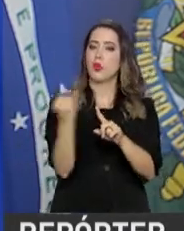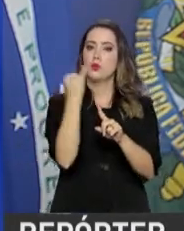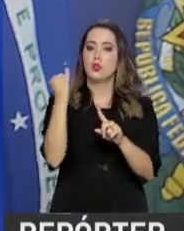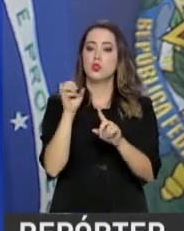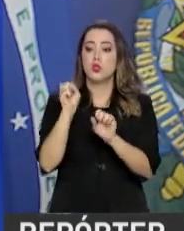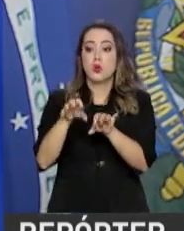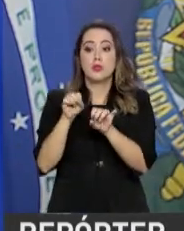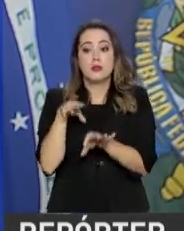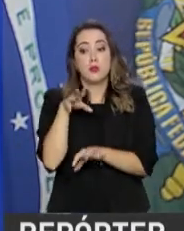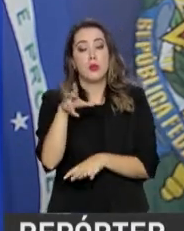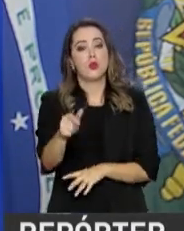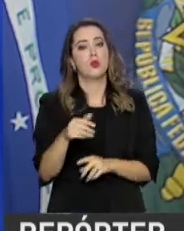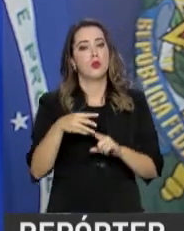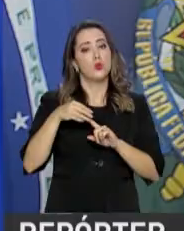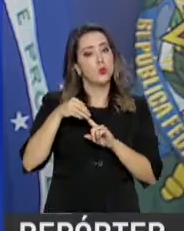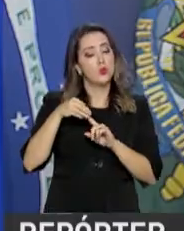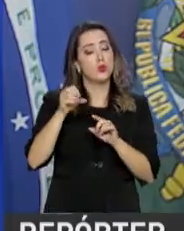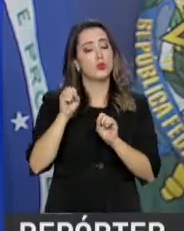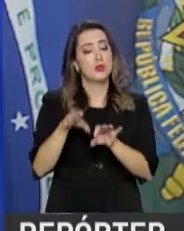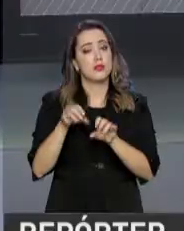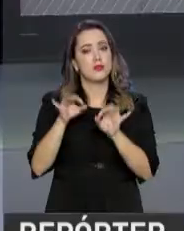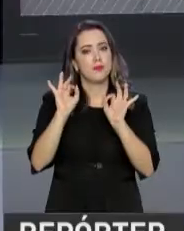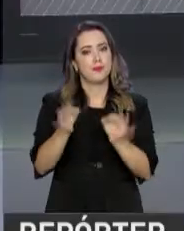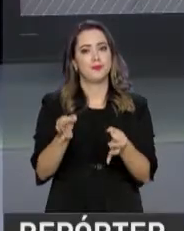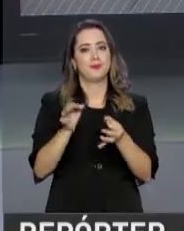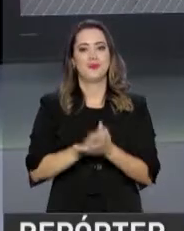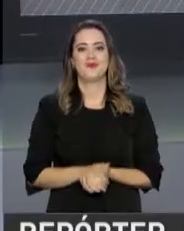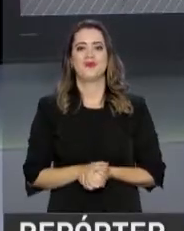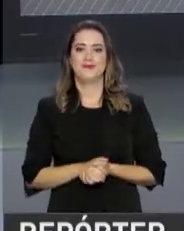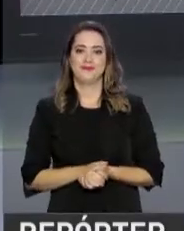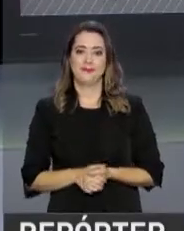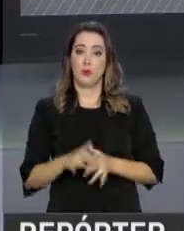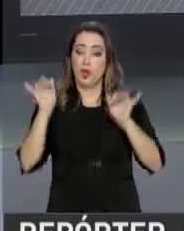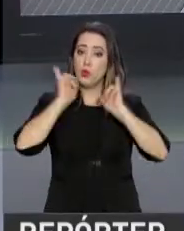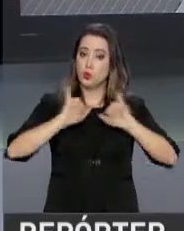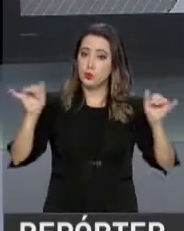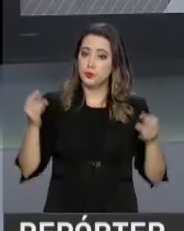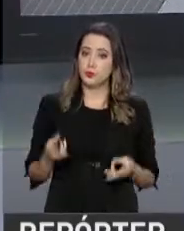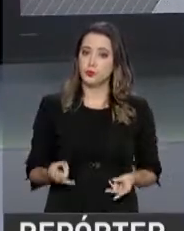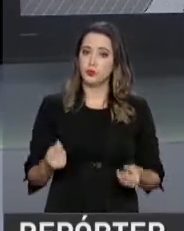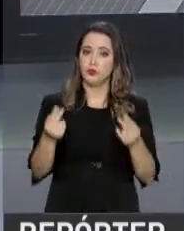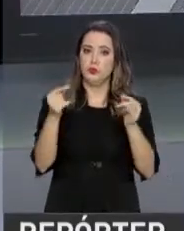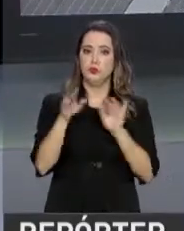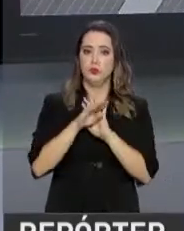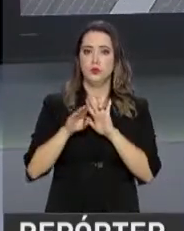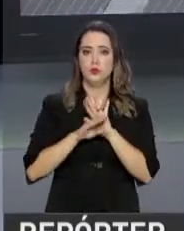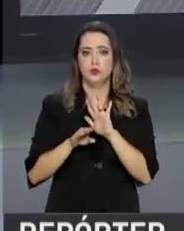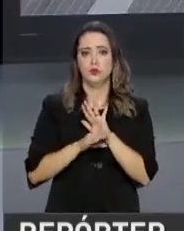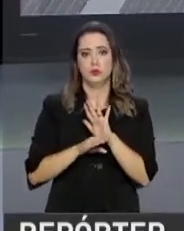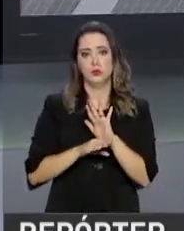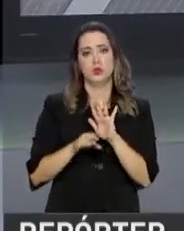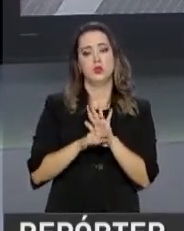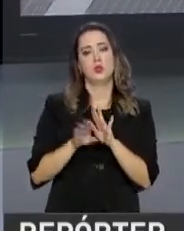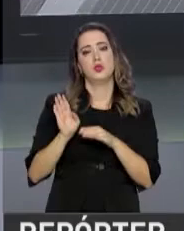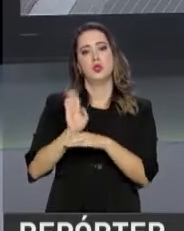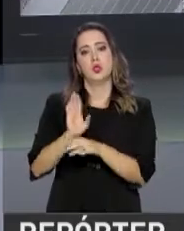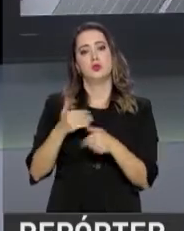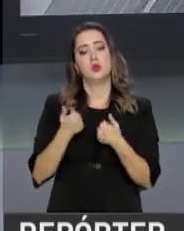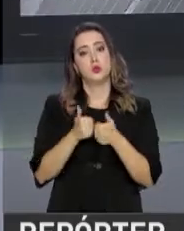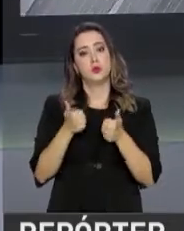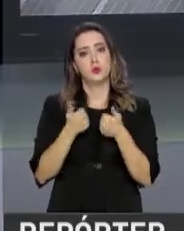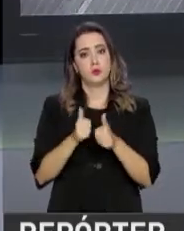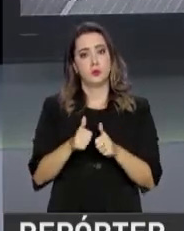todos e educação de qualidade e foram anunciados investimentos para o programa nacional de apoio ao transporte